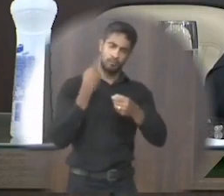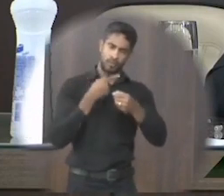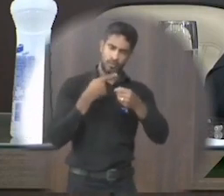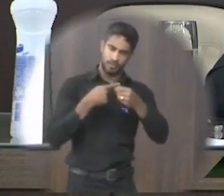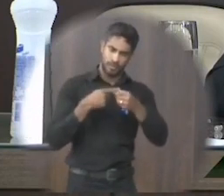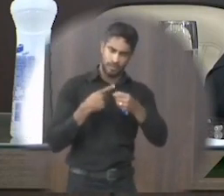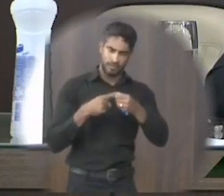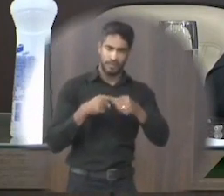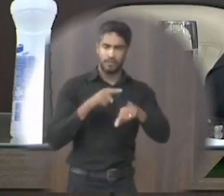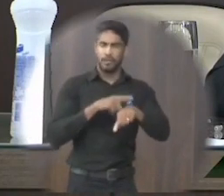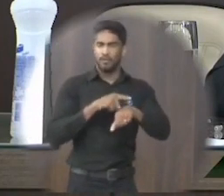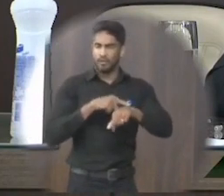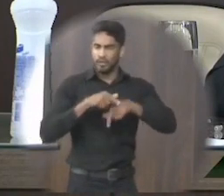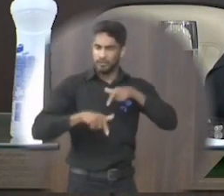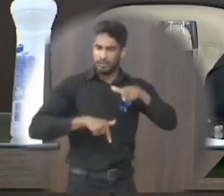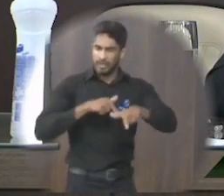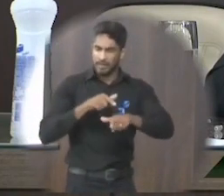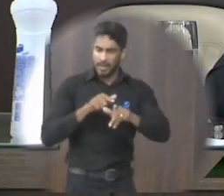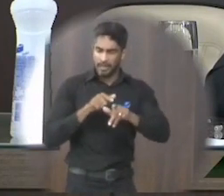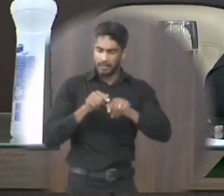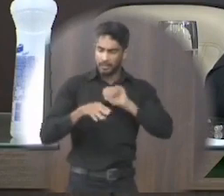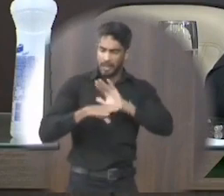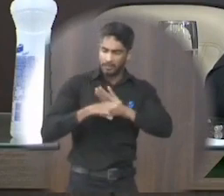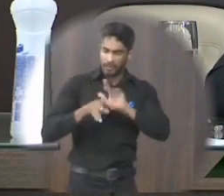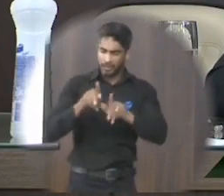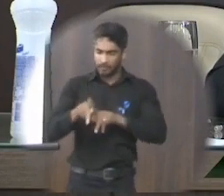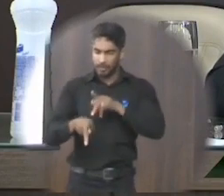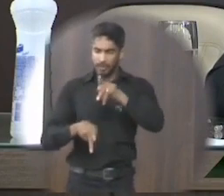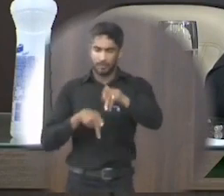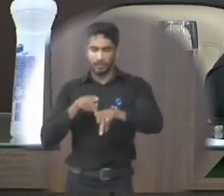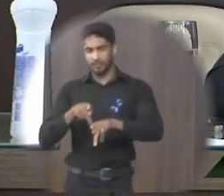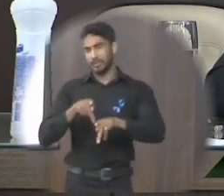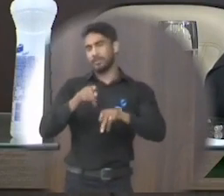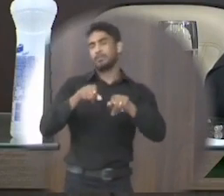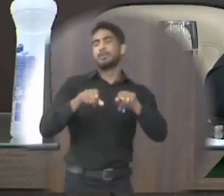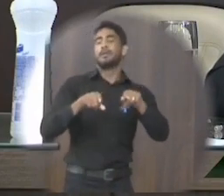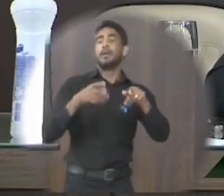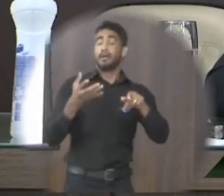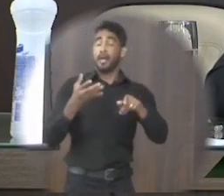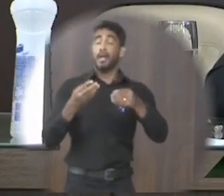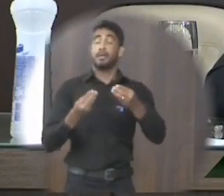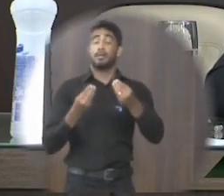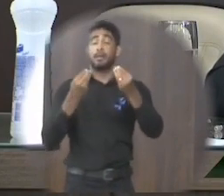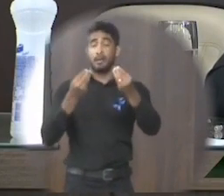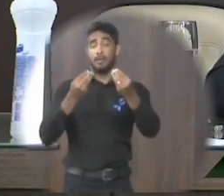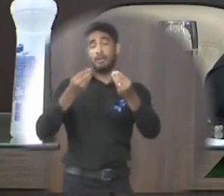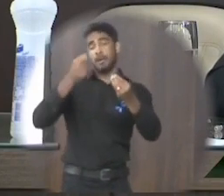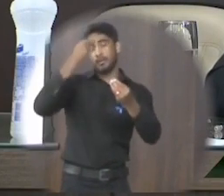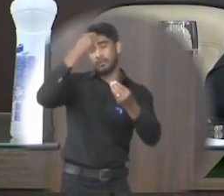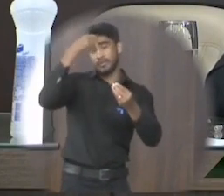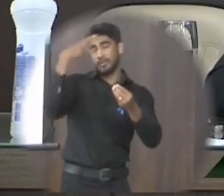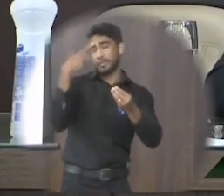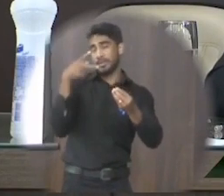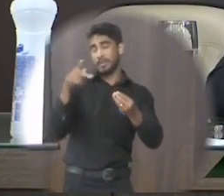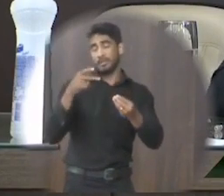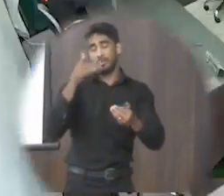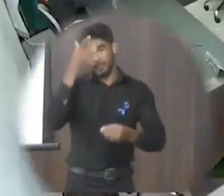todo o tempo, trabalhando pela população gurutubana e da Serra Geral. Requer que seja dada ciência ao próprio homenageado.